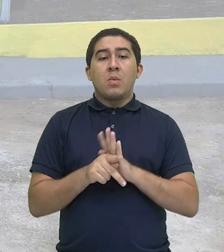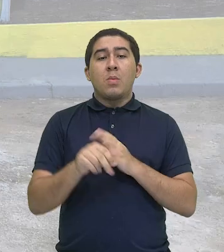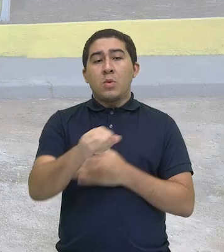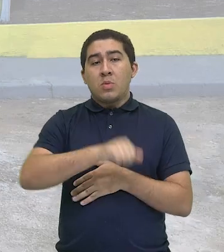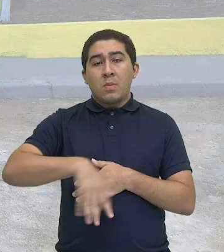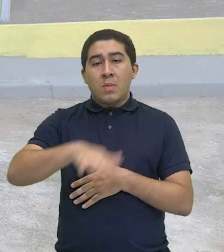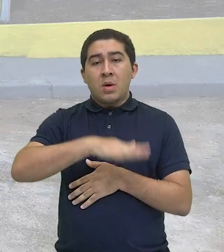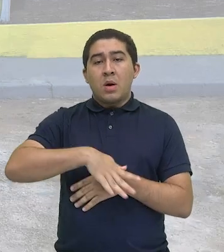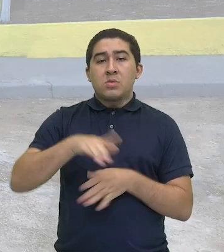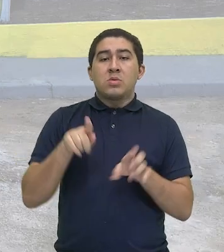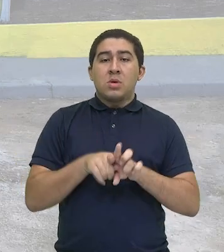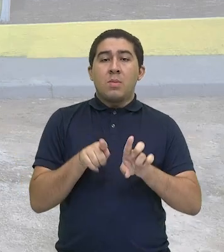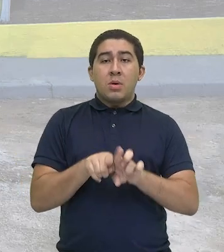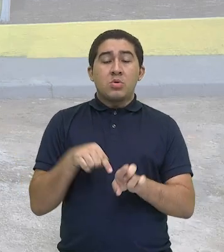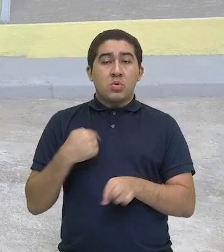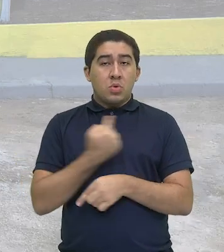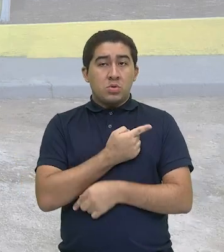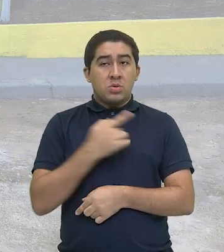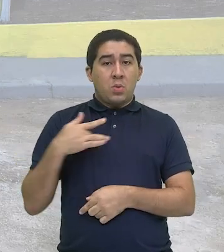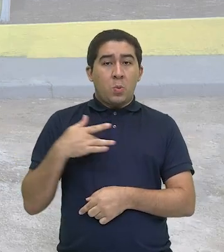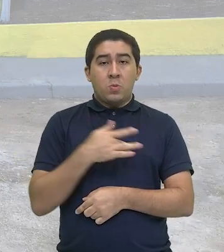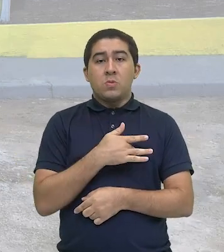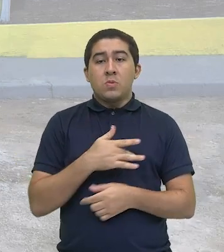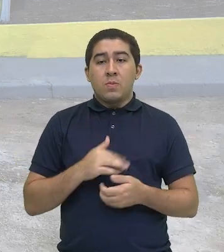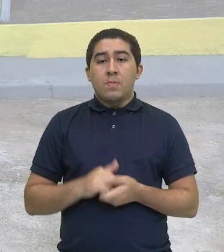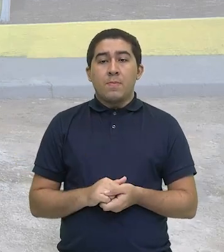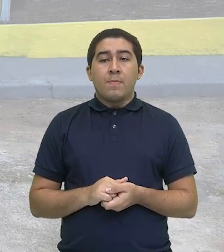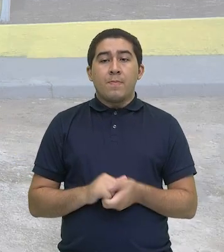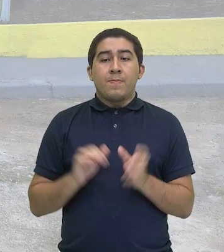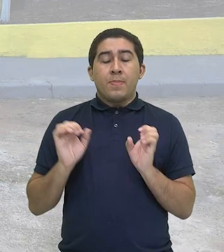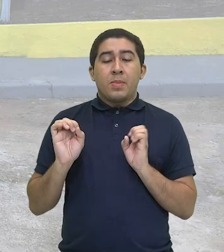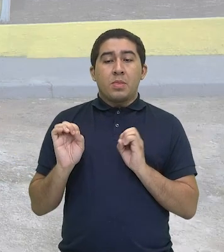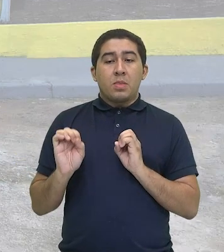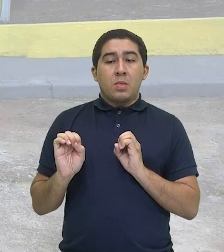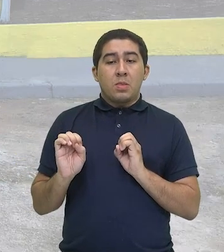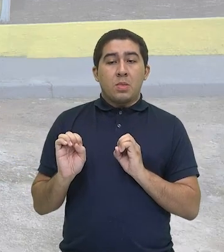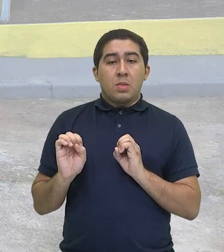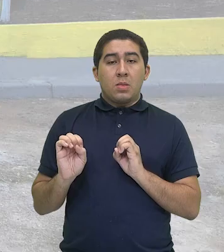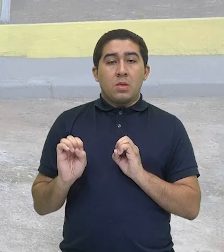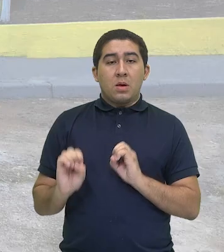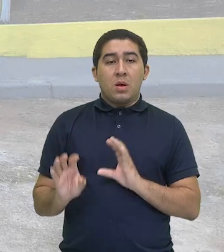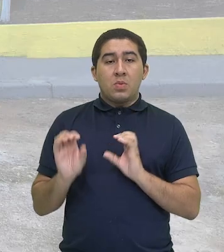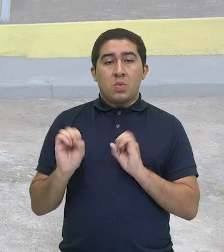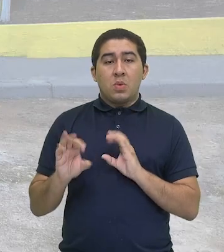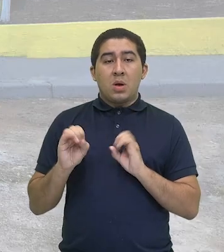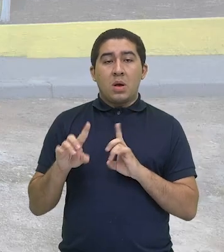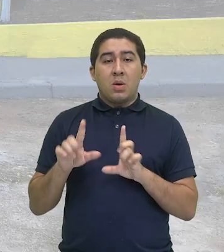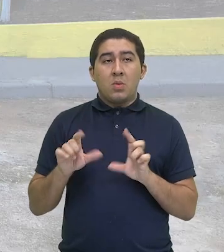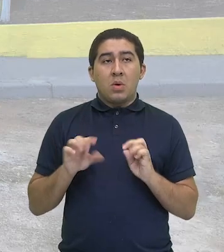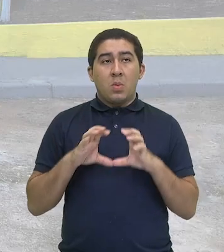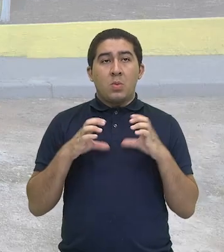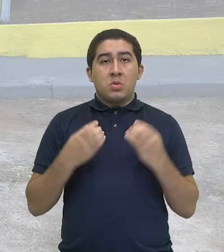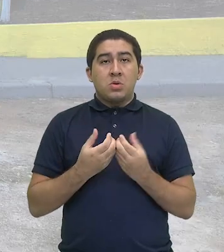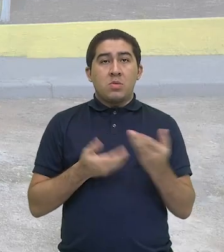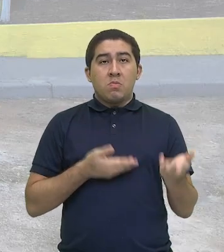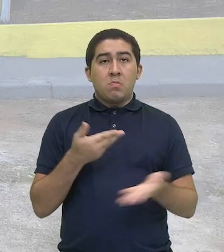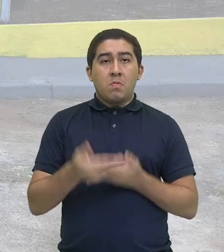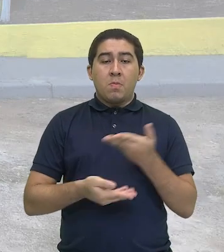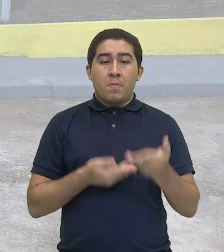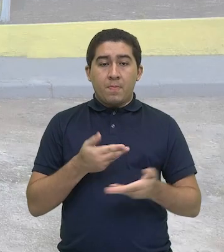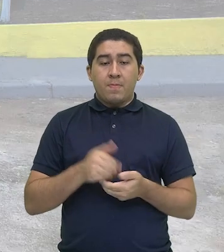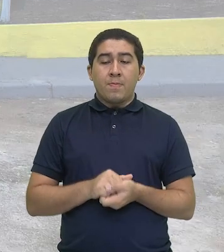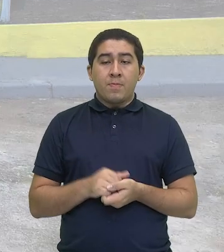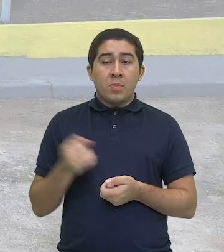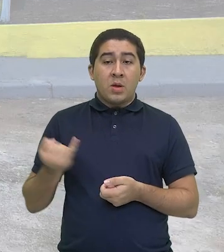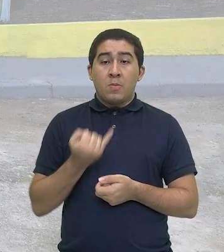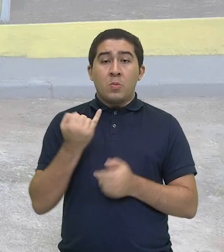ambiente como para a nossa saúde. Então, educar é envolver a comunidade. Então, é